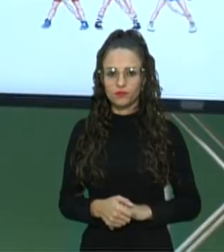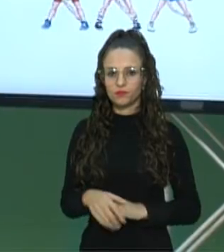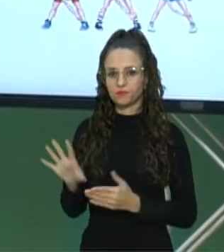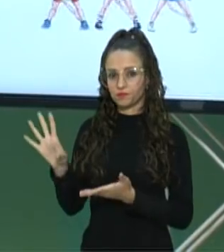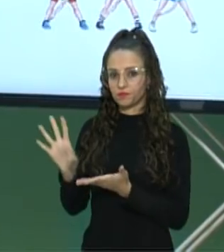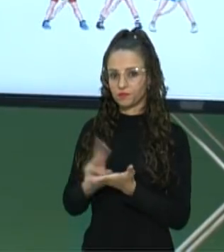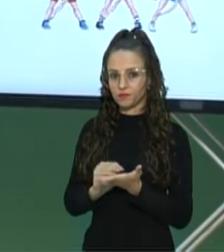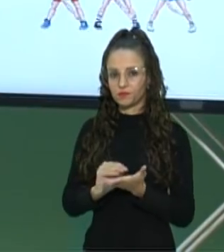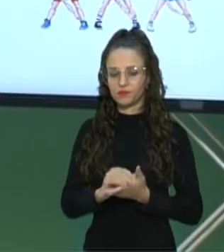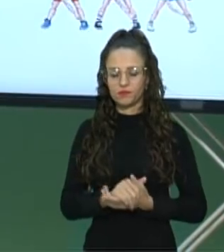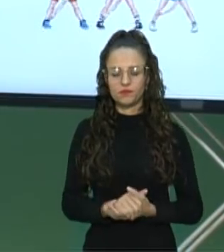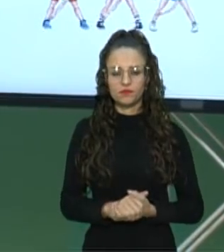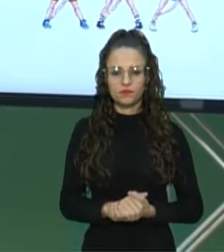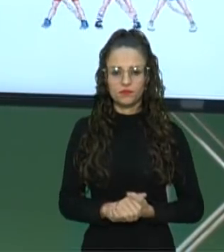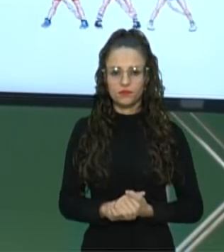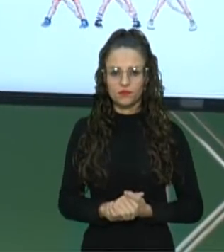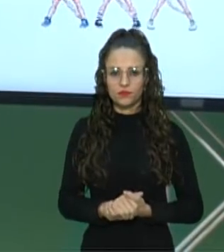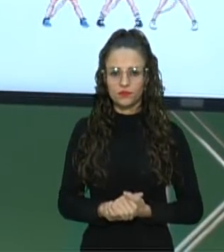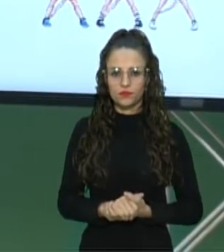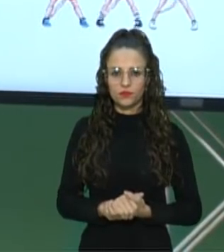lado.